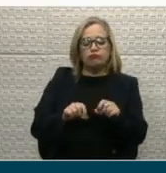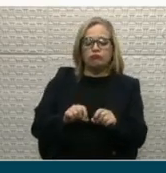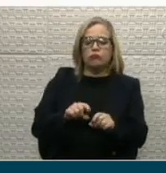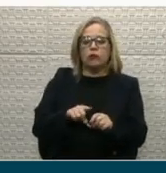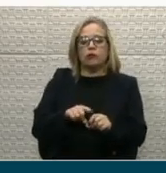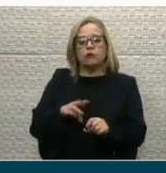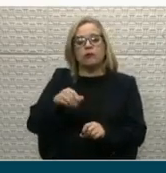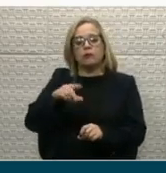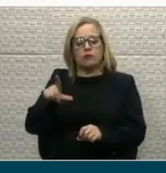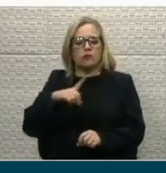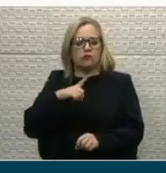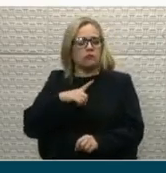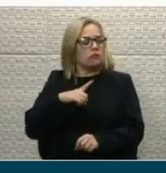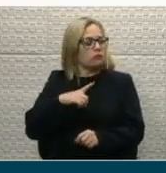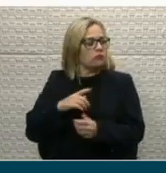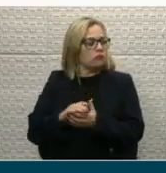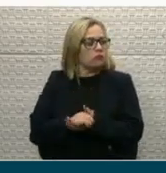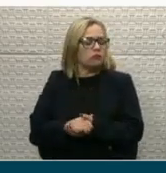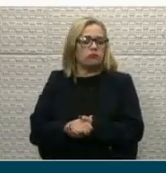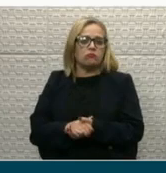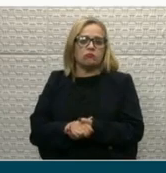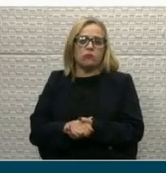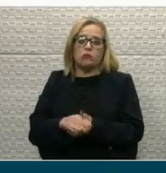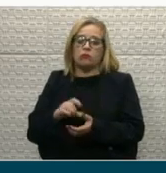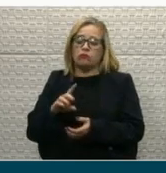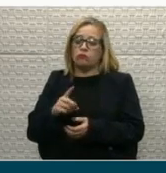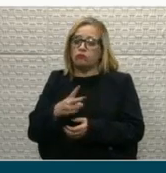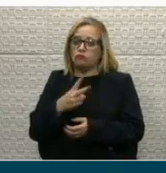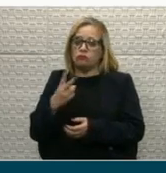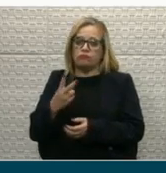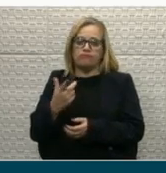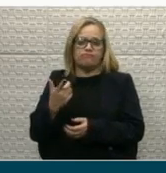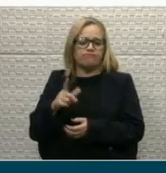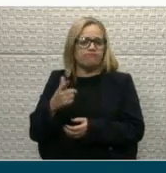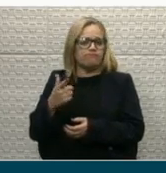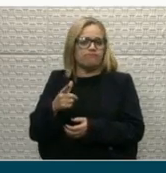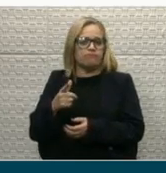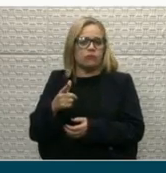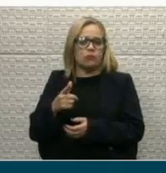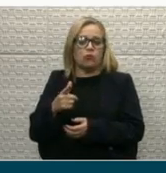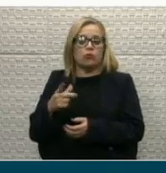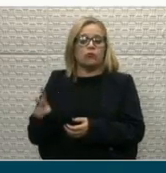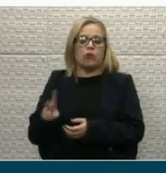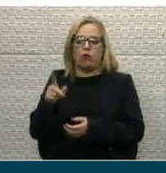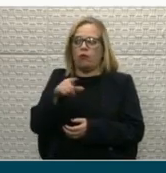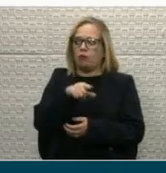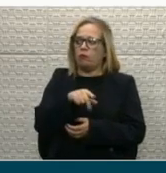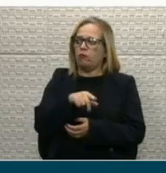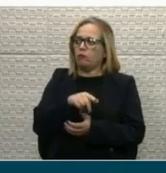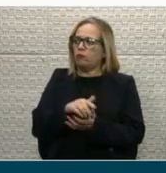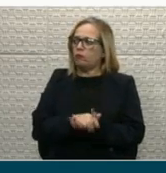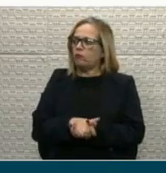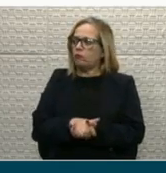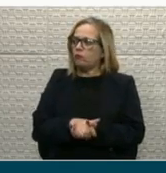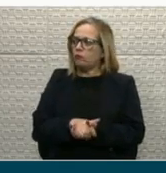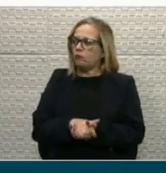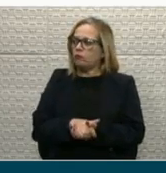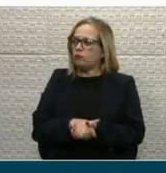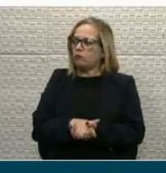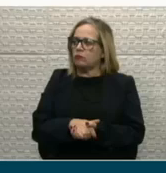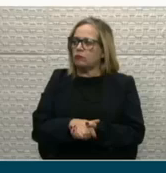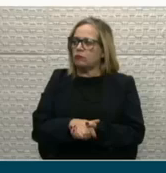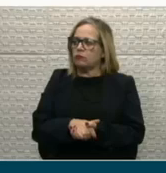essa matriz admite. Ela só tem esses dois e não existe nenhum outro além desses. A